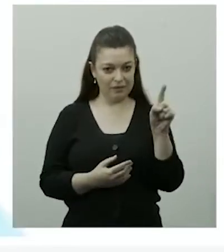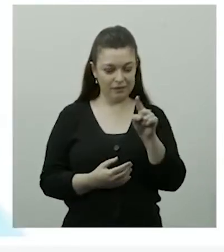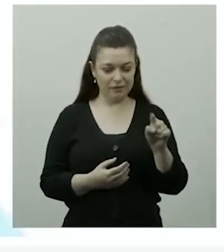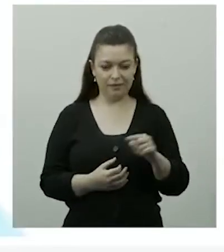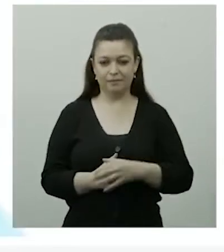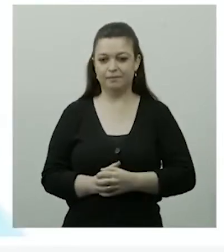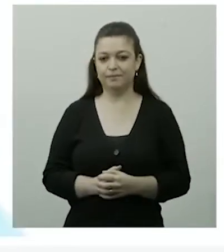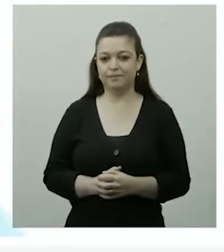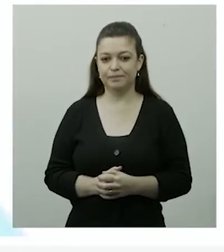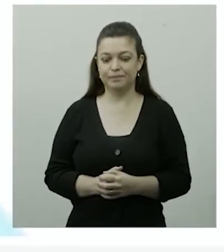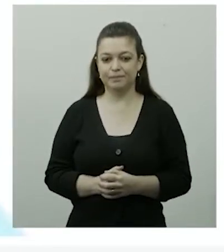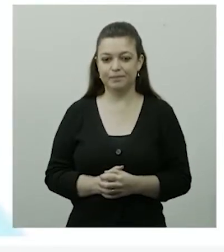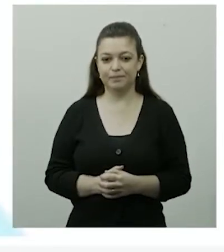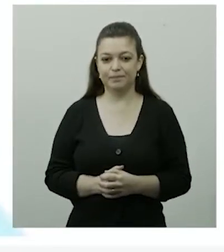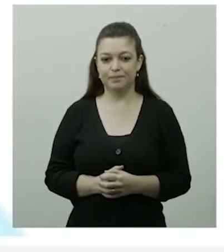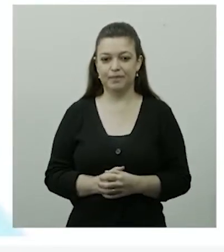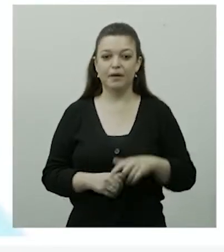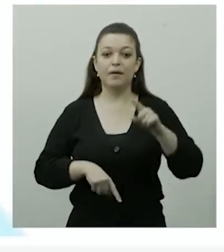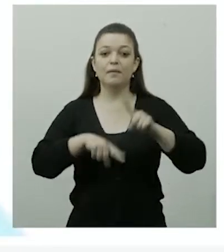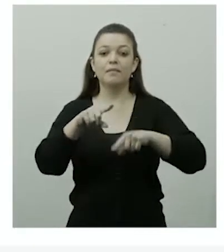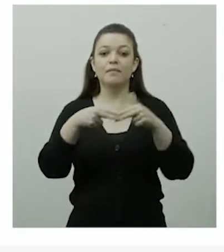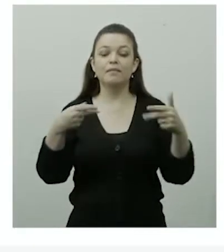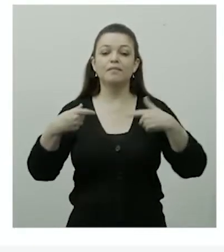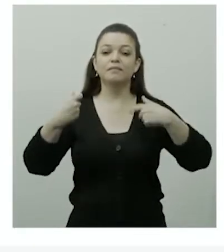Os materiais que vamos precisar para a nossa aula: